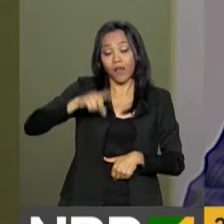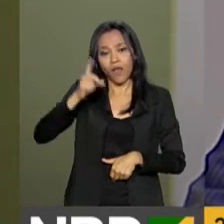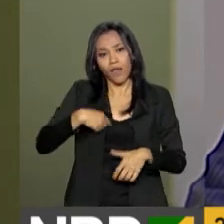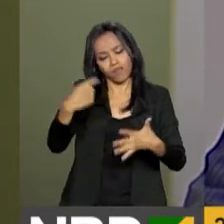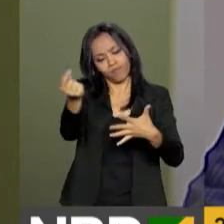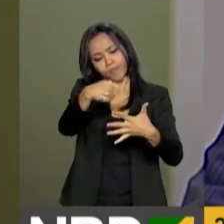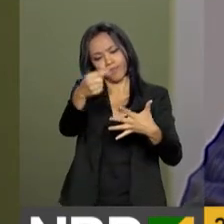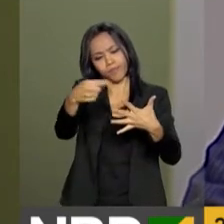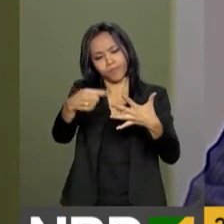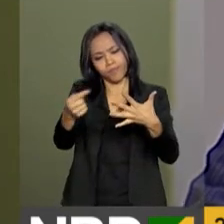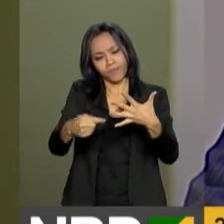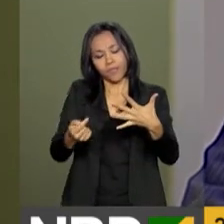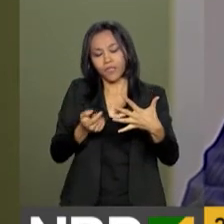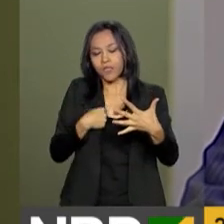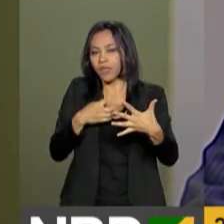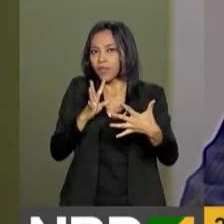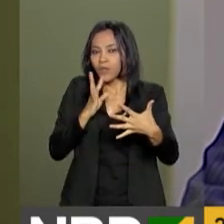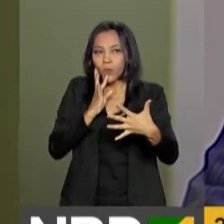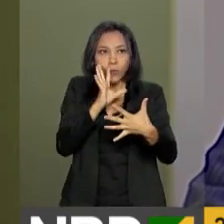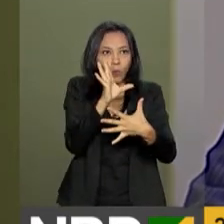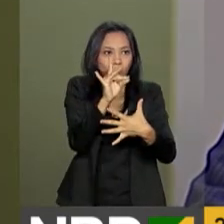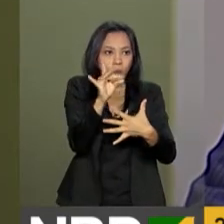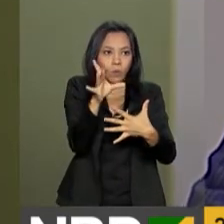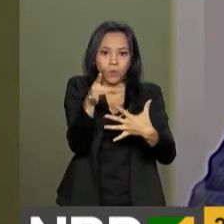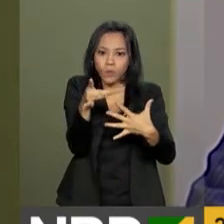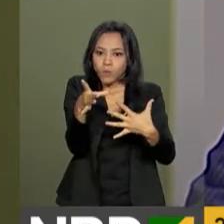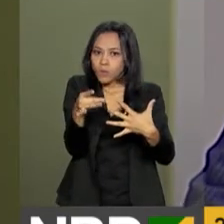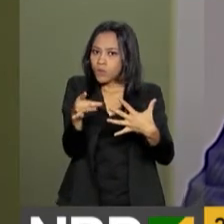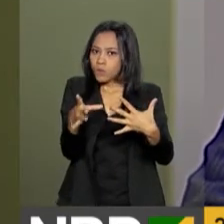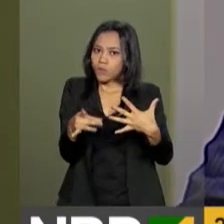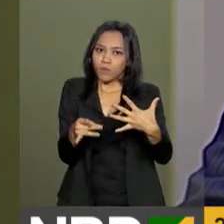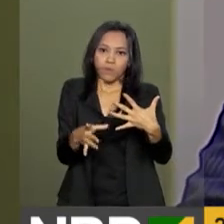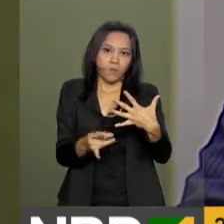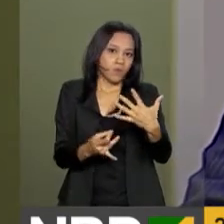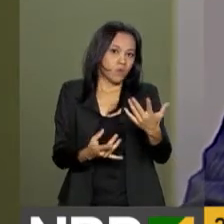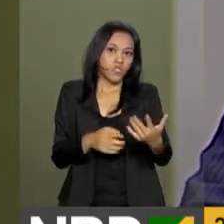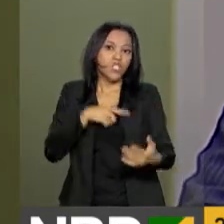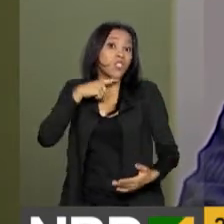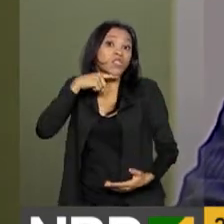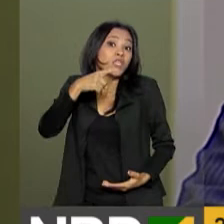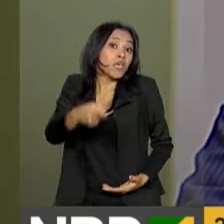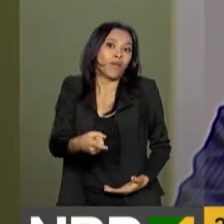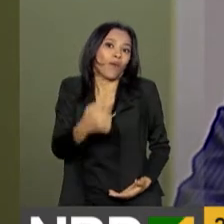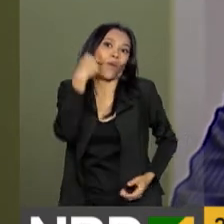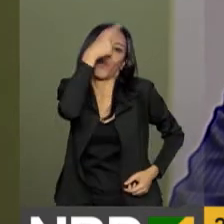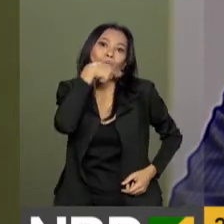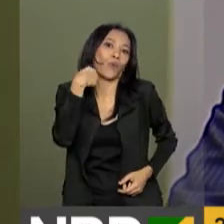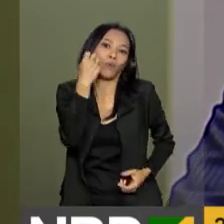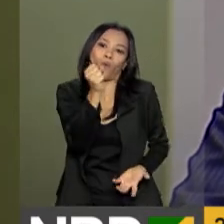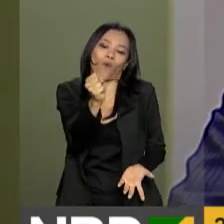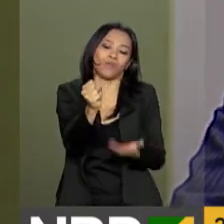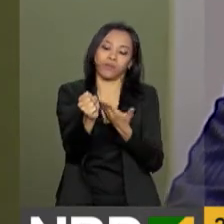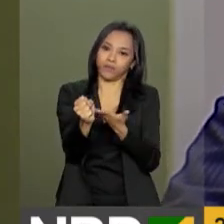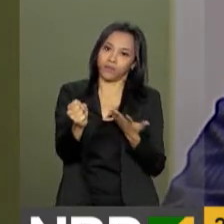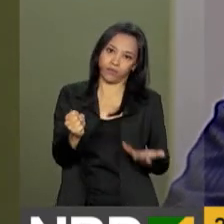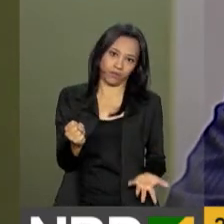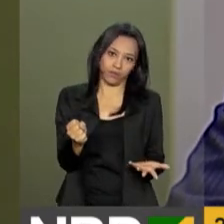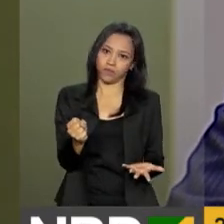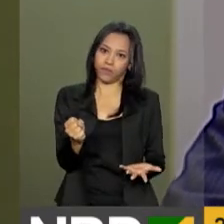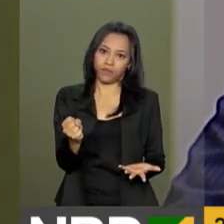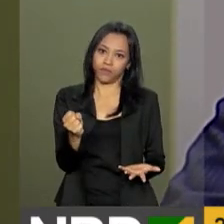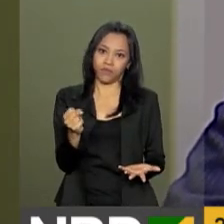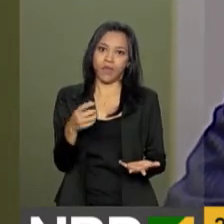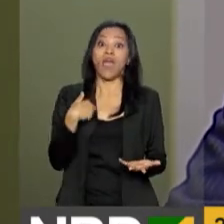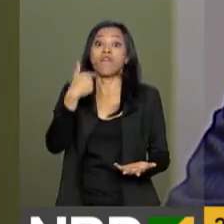de especificidades né ninguém é diplomata por oito horas durante o dia esse diplomata